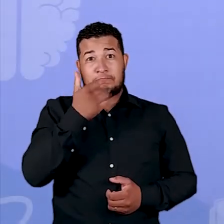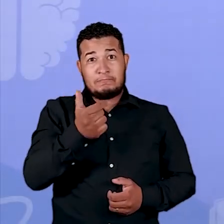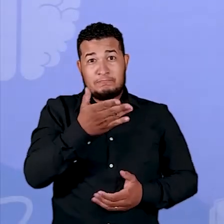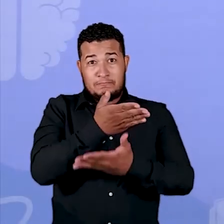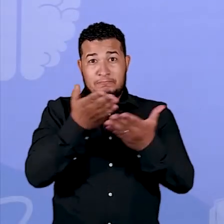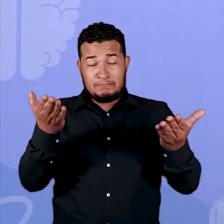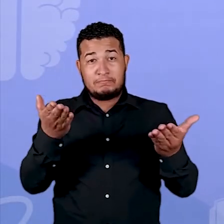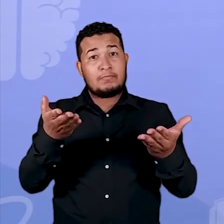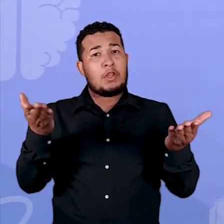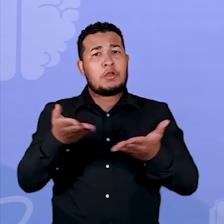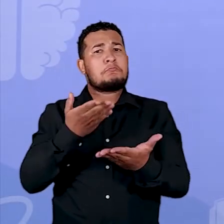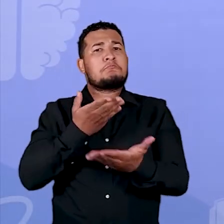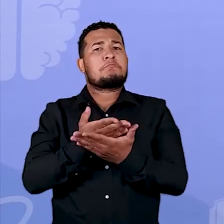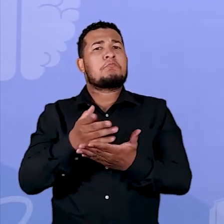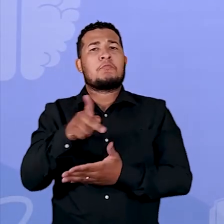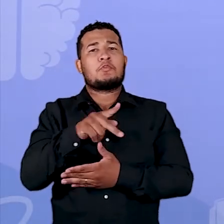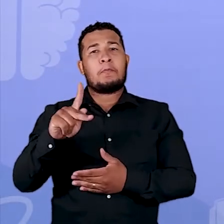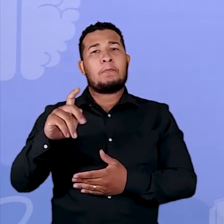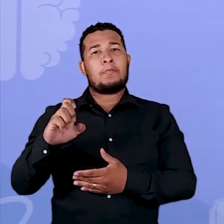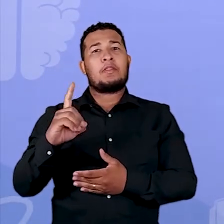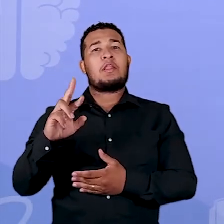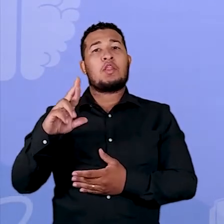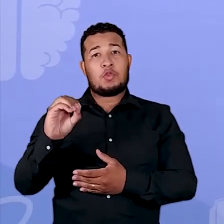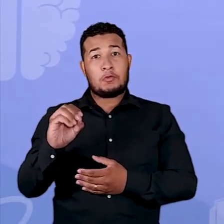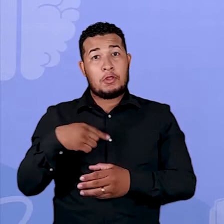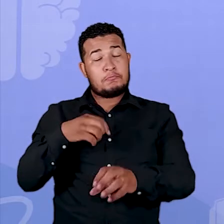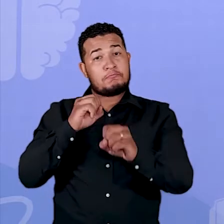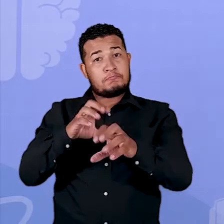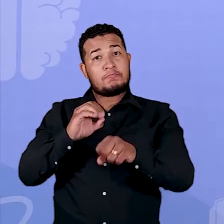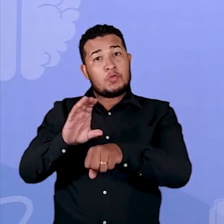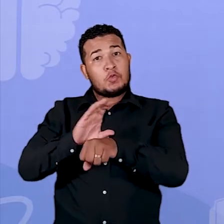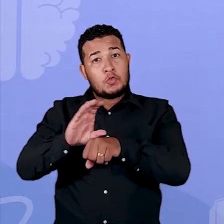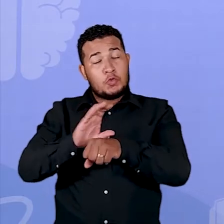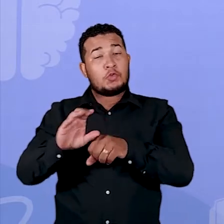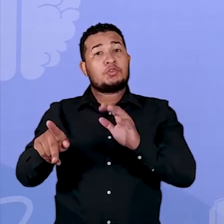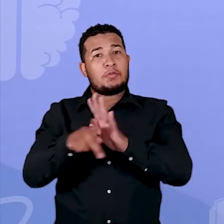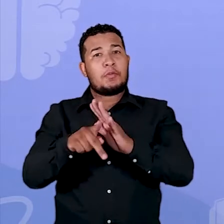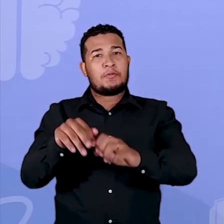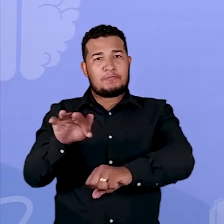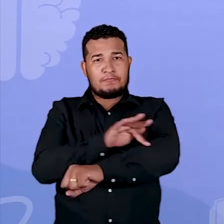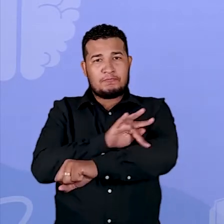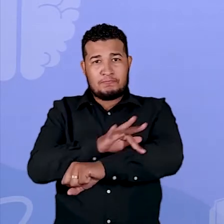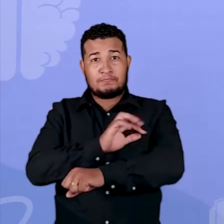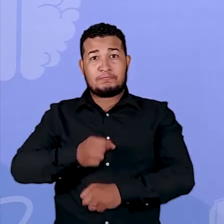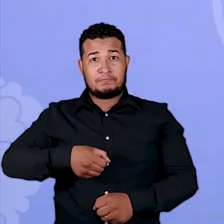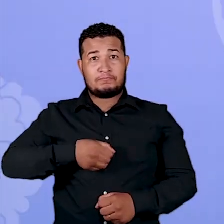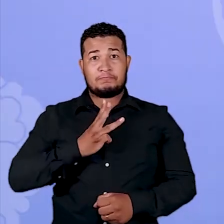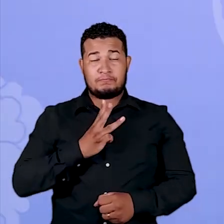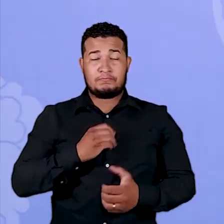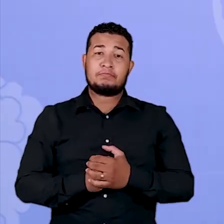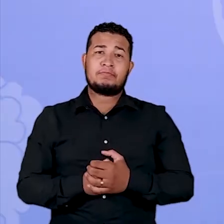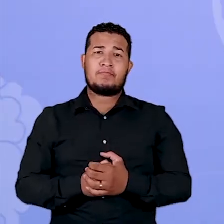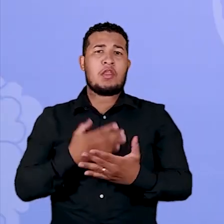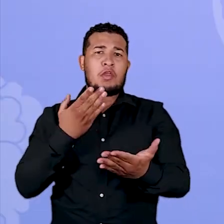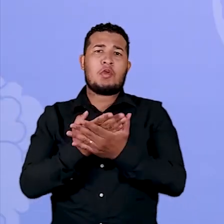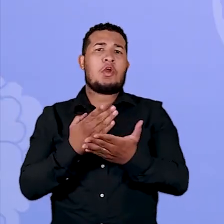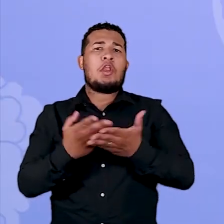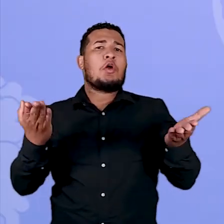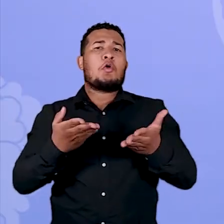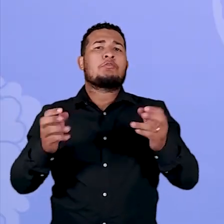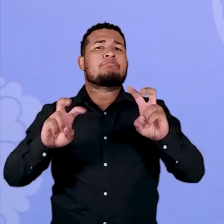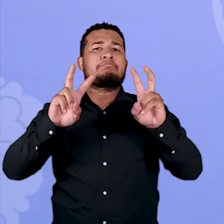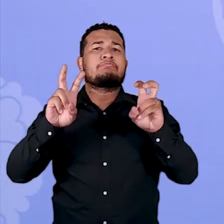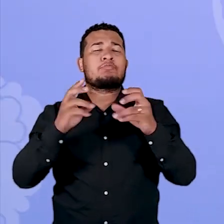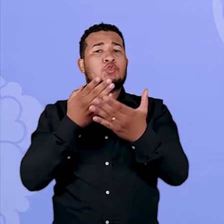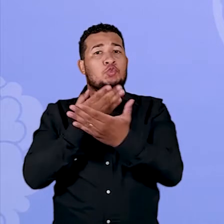Fala galerinha, tudo bom com vocês? Aqui quem fala é o professor Pedro Henrique e eu estou ministrando um curso de Física para o ensino médio. Bom, na aula de hoje